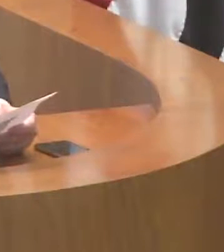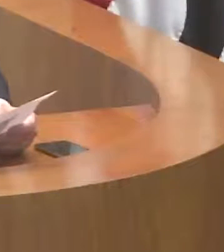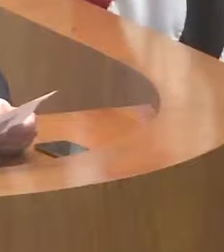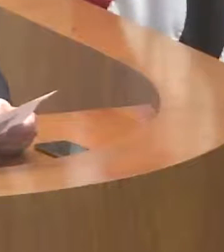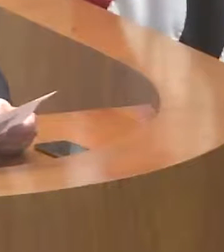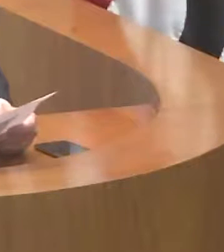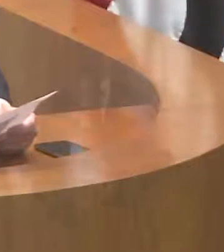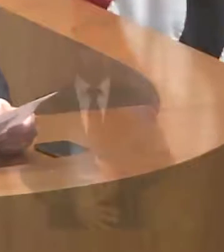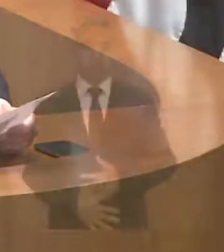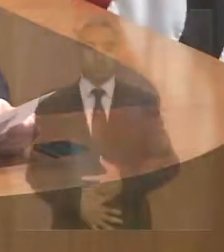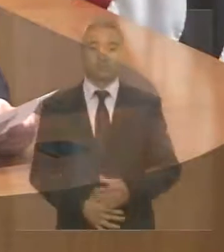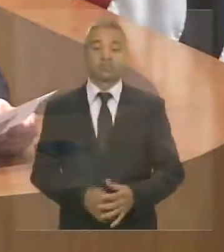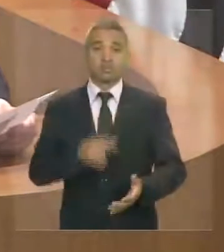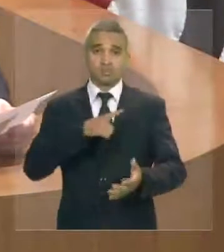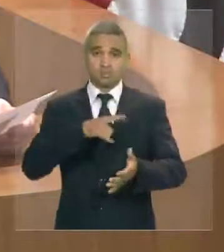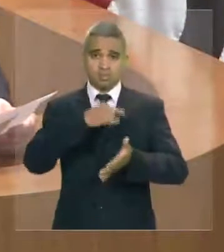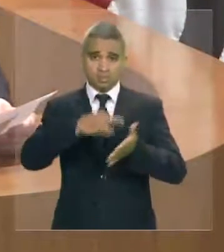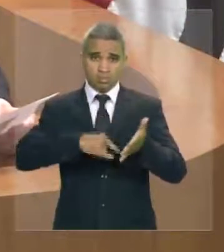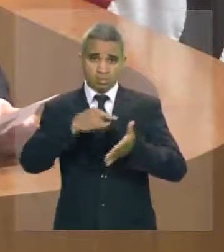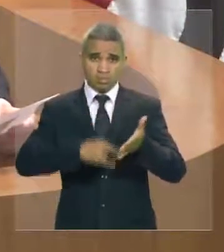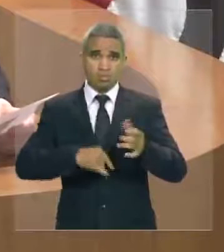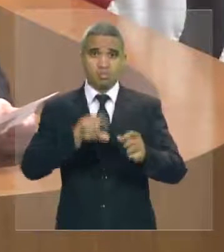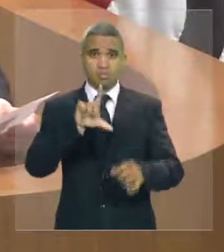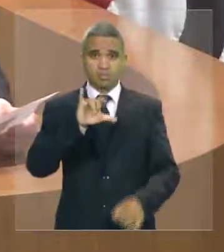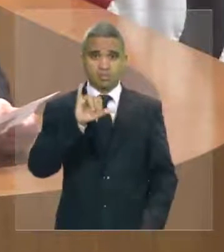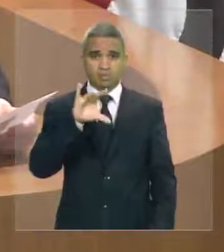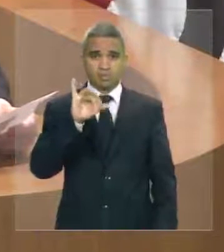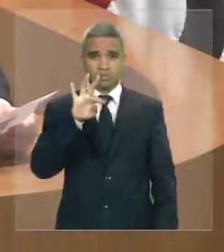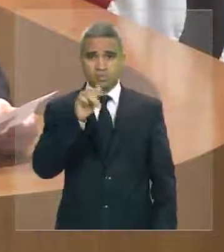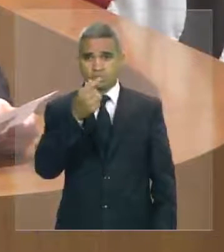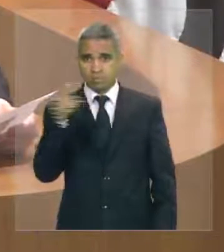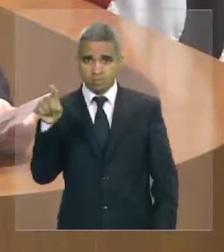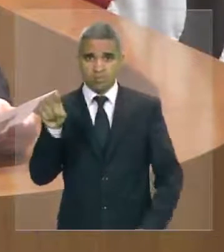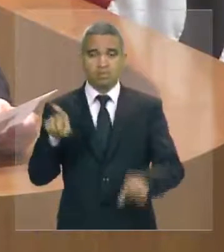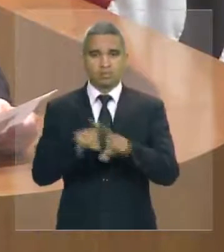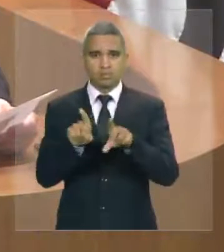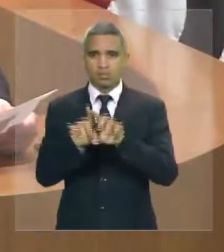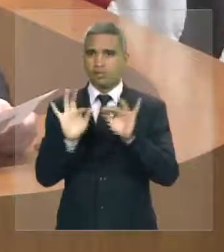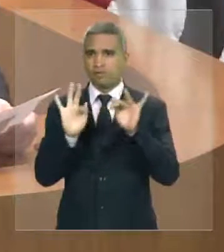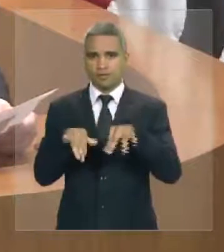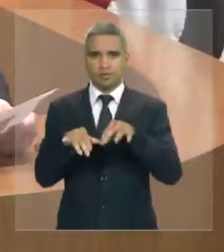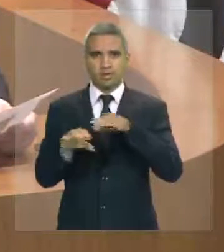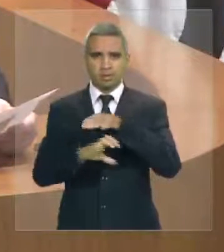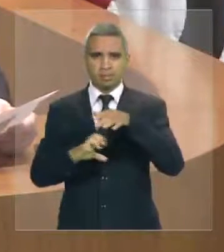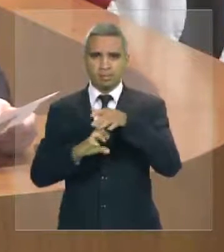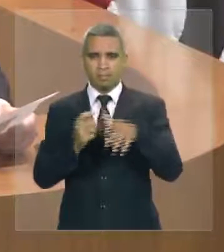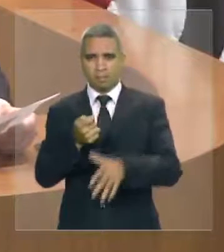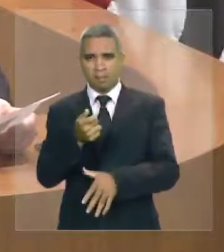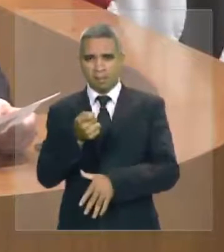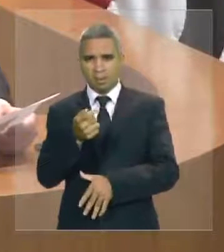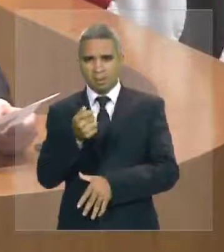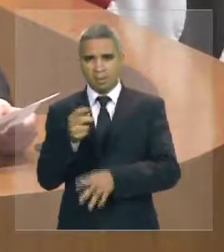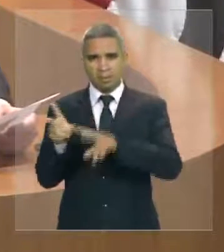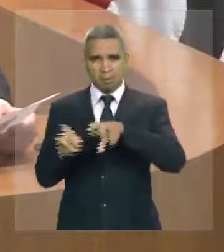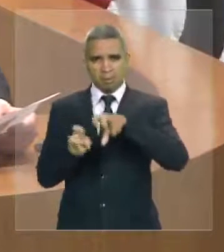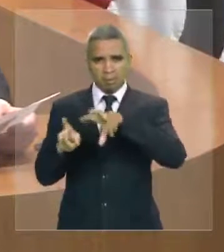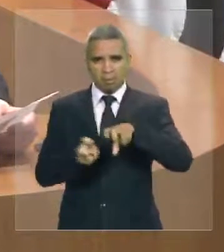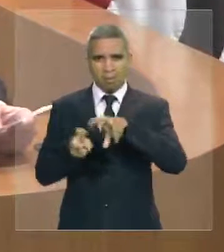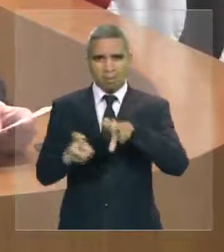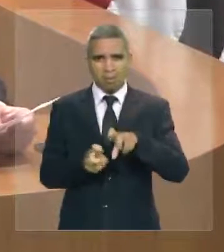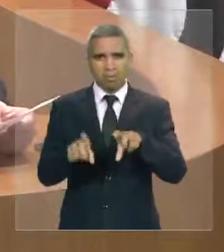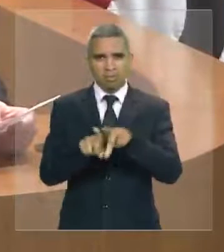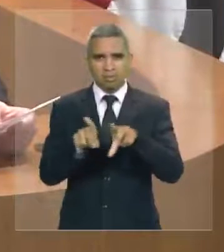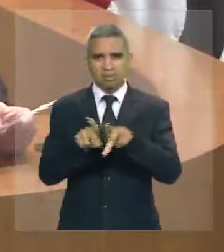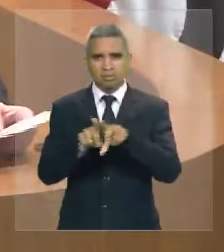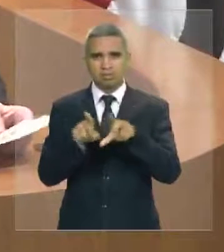finalmente, a salutar concorrência, o fim desse monopólio de desconforto e humilhação dos passageiros de São